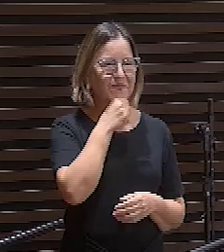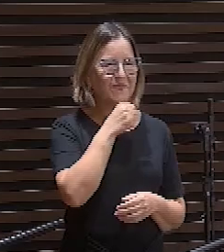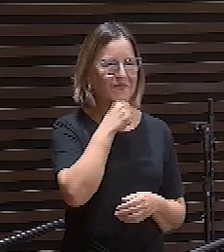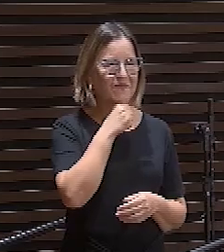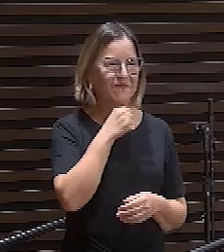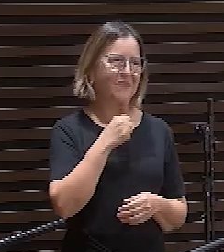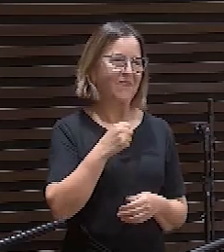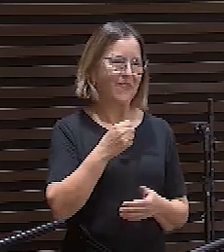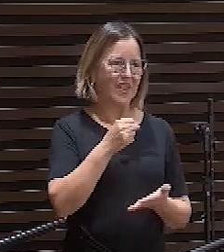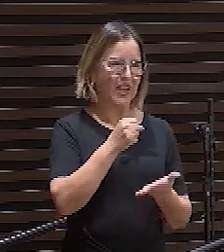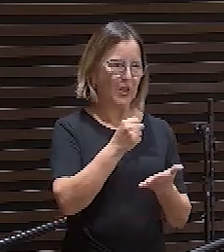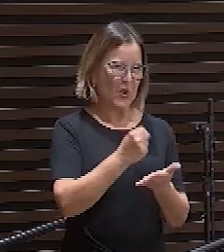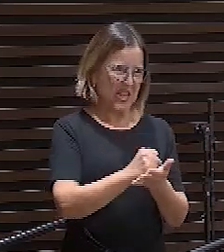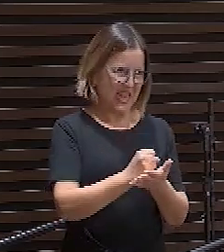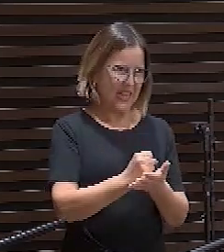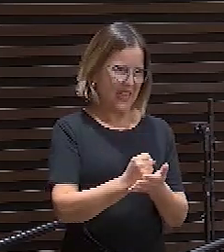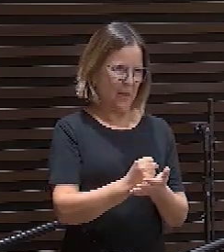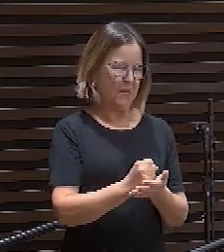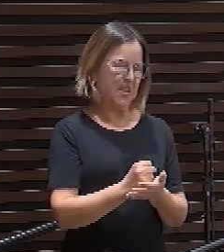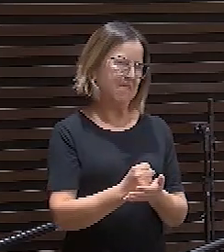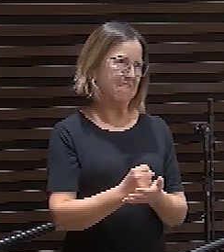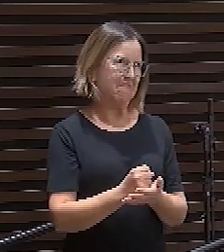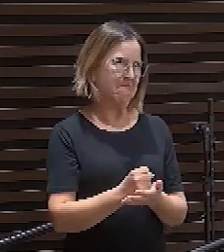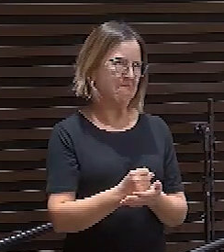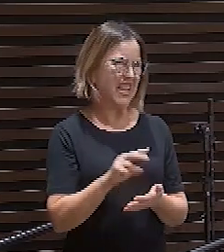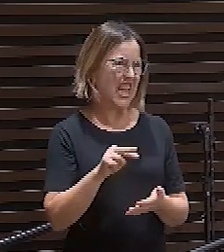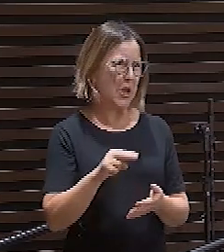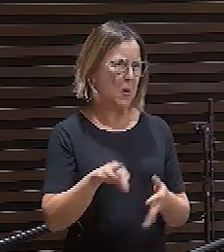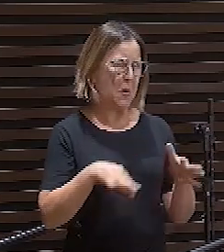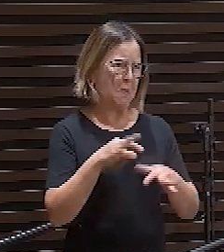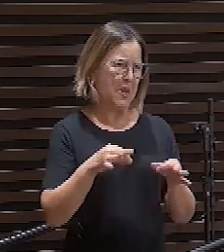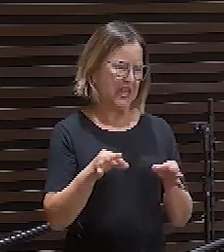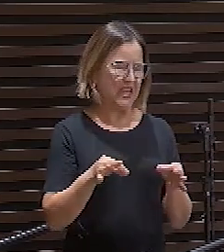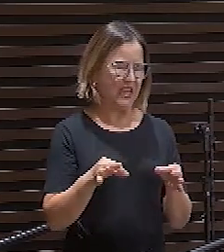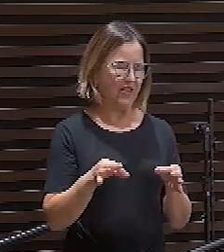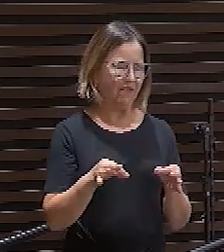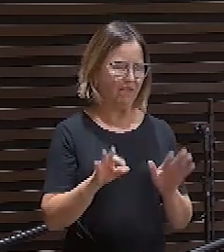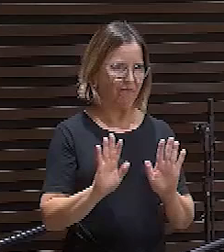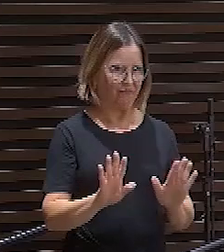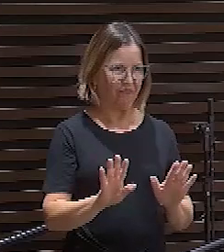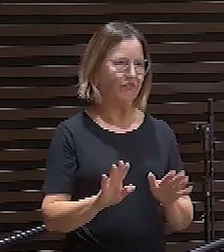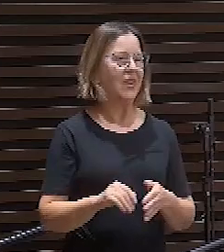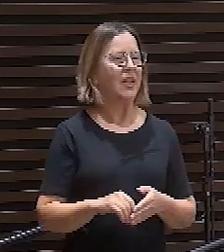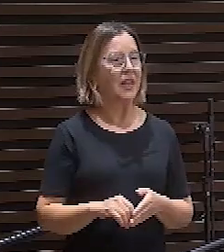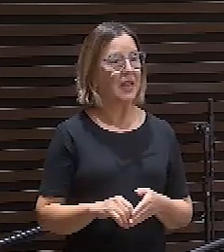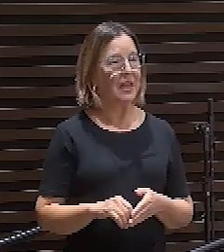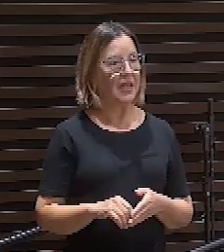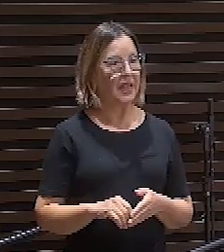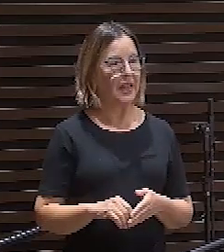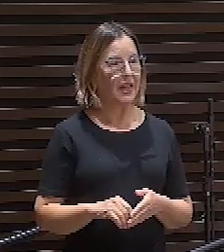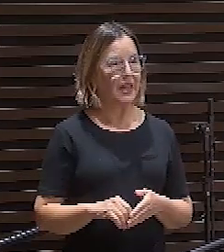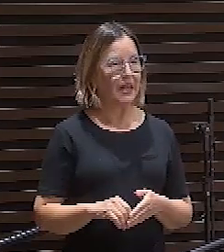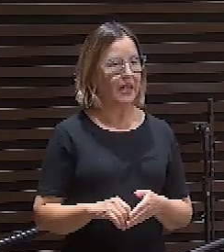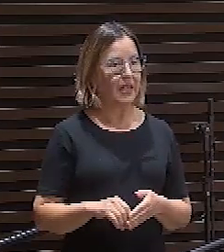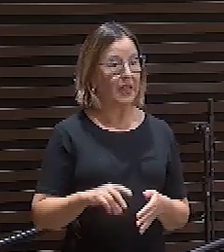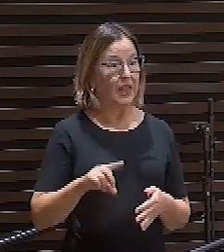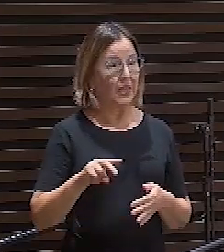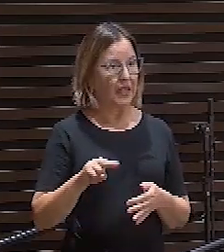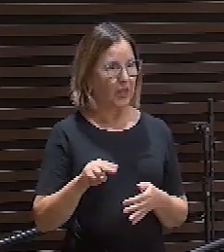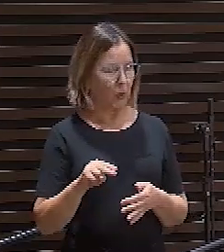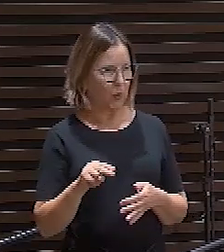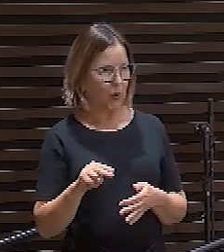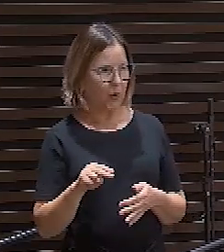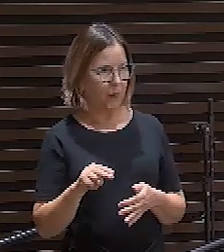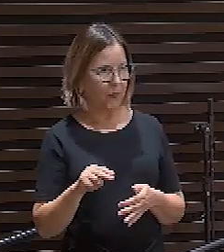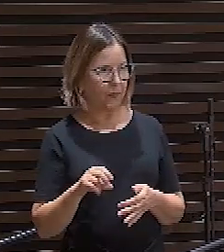sustento. Era como se o pai quisesse que o filho tivesse uma condição melhor do que a que ele